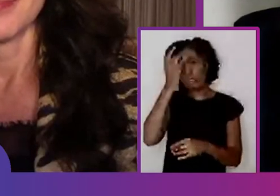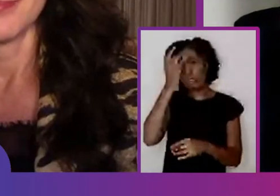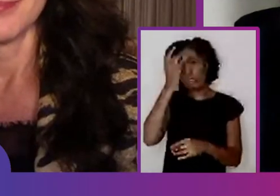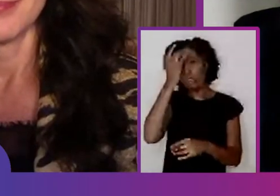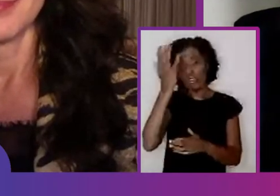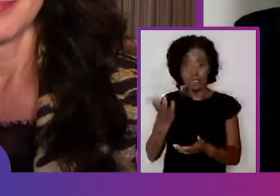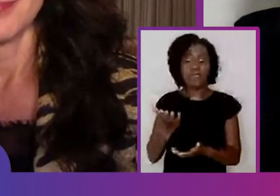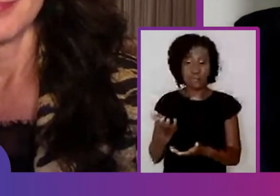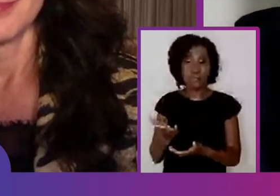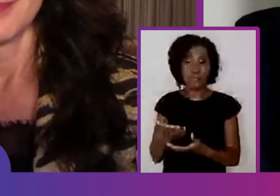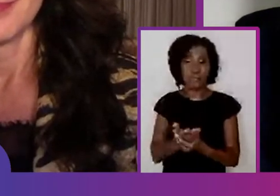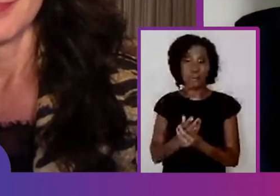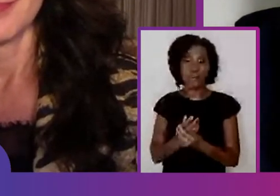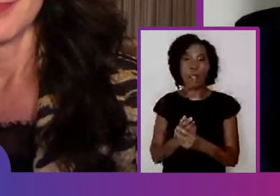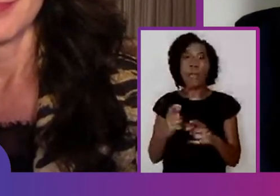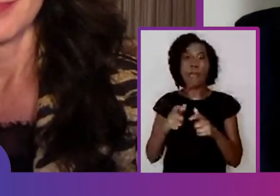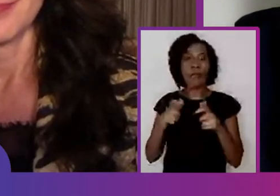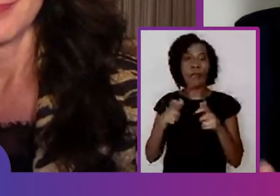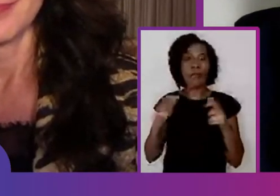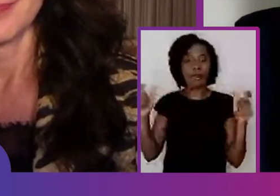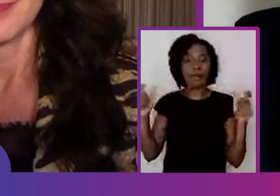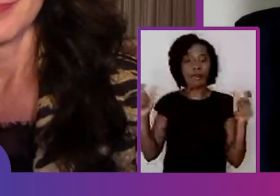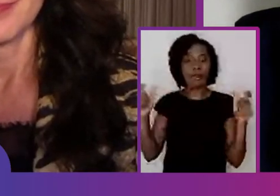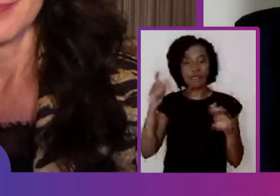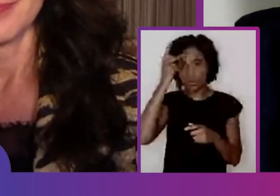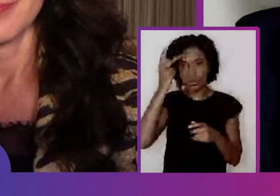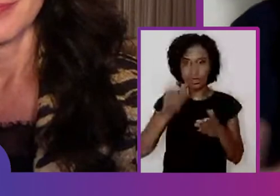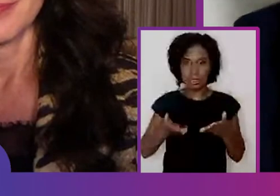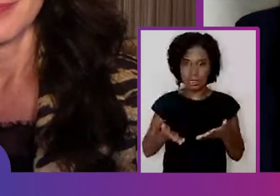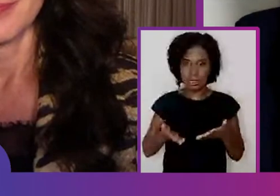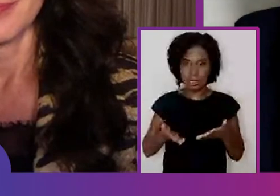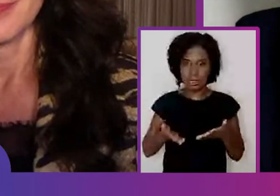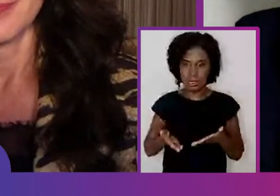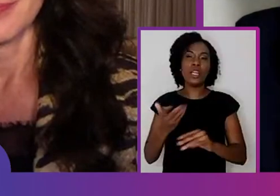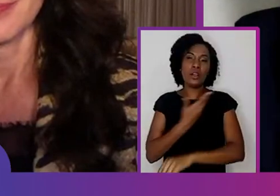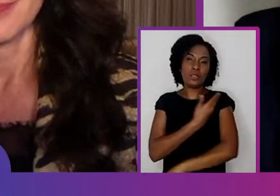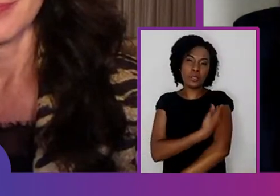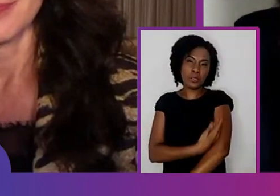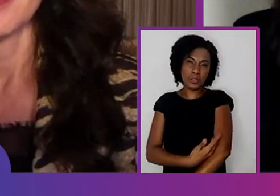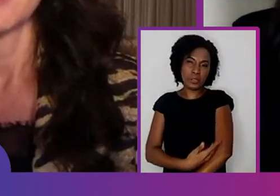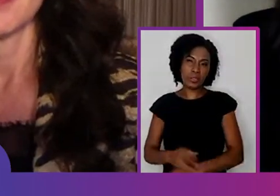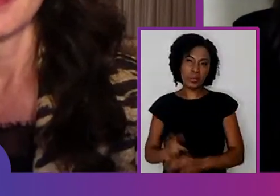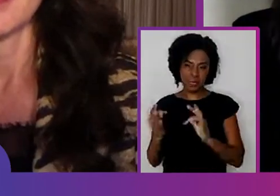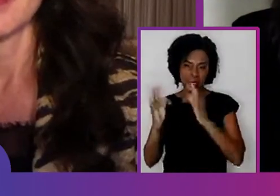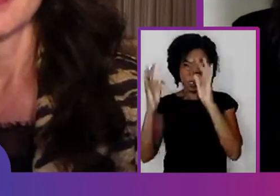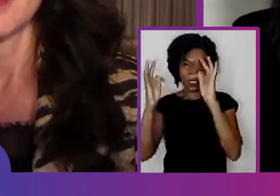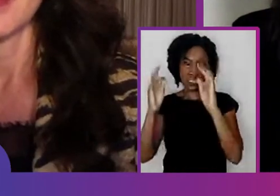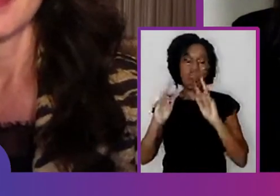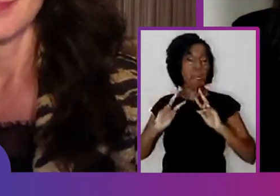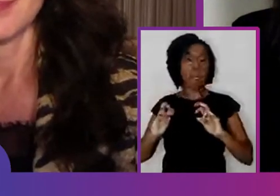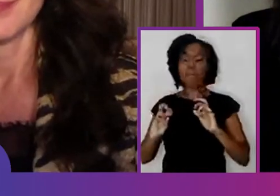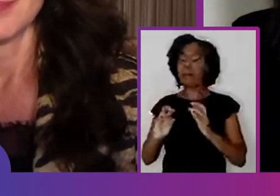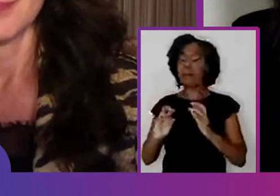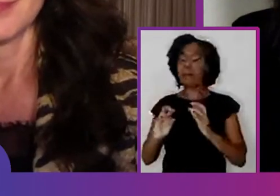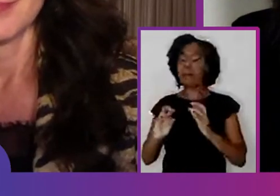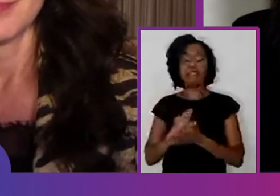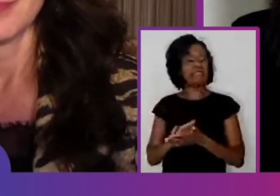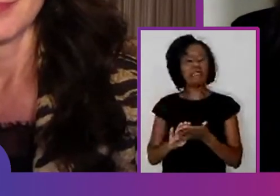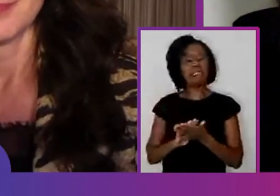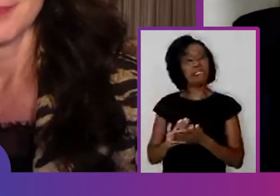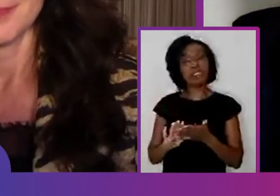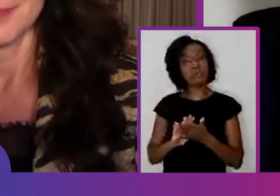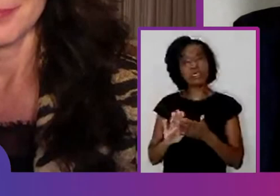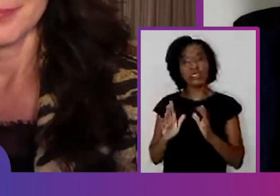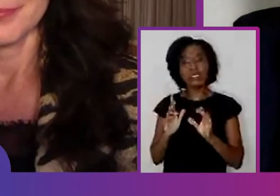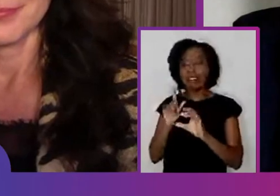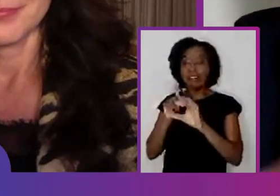pessoas que nasceram já no ambiente virtualizado nem percebem o quanto dependem dessa virtualidade, né? Só